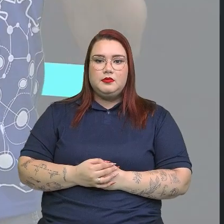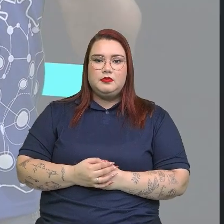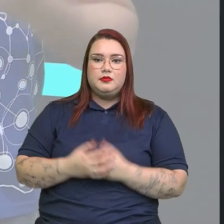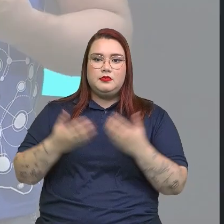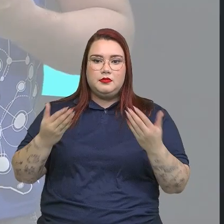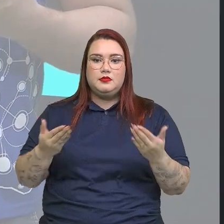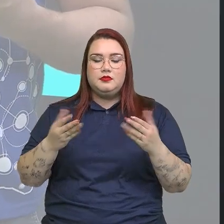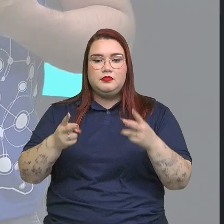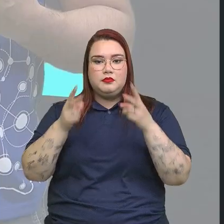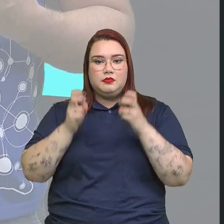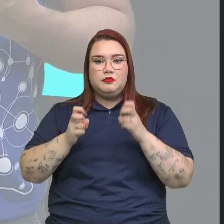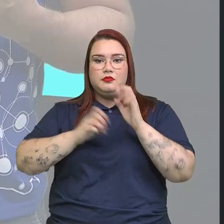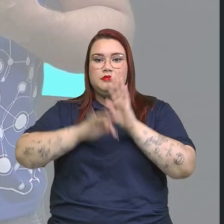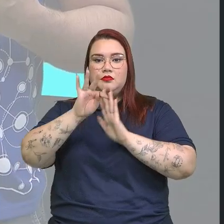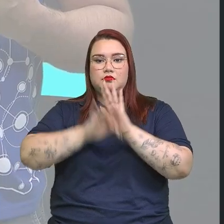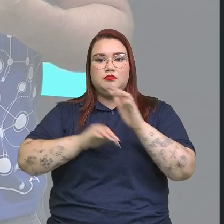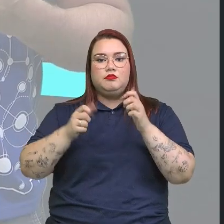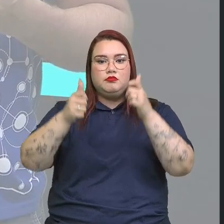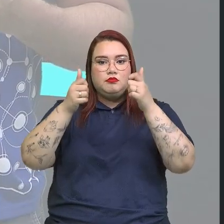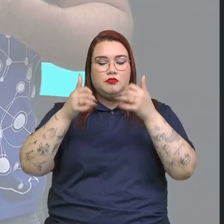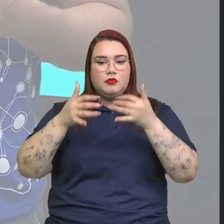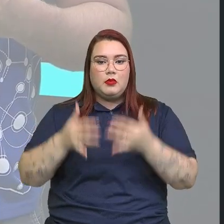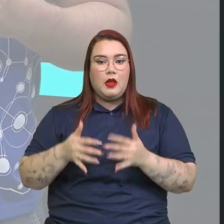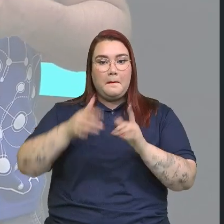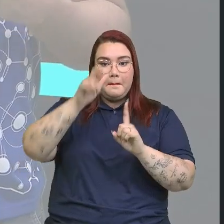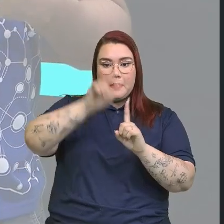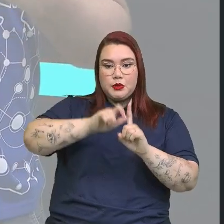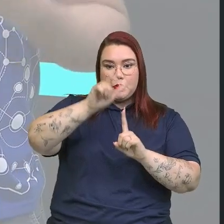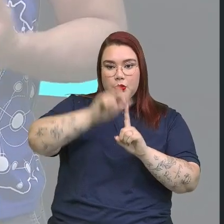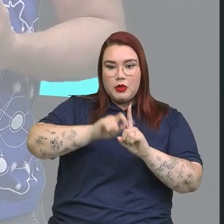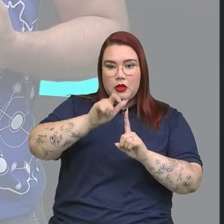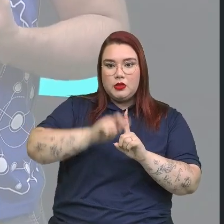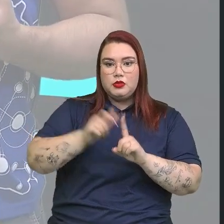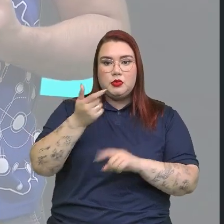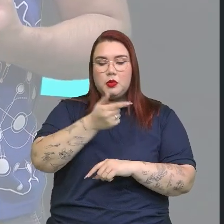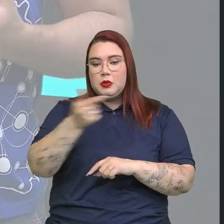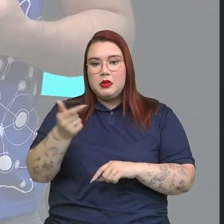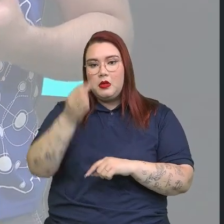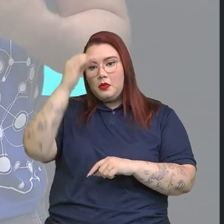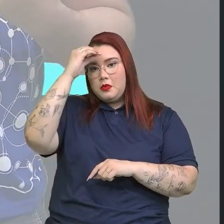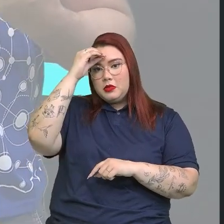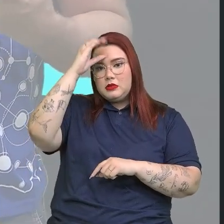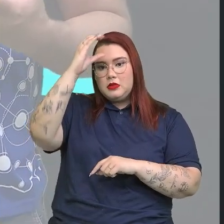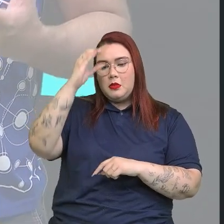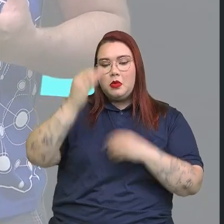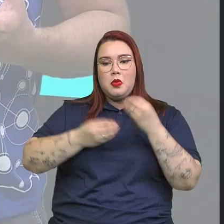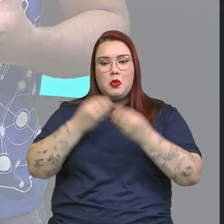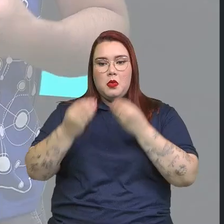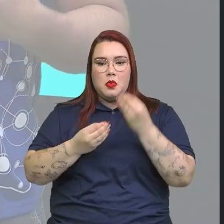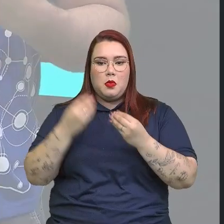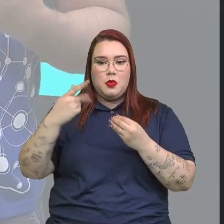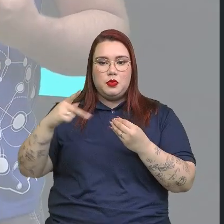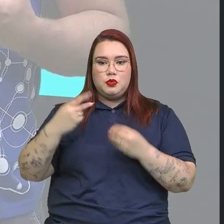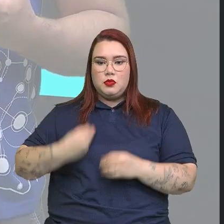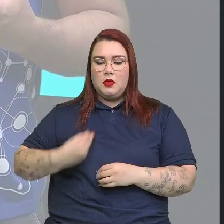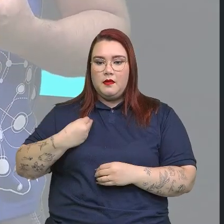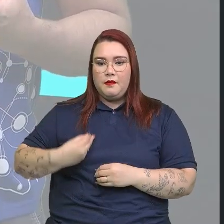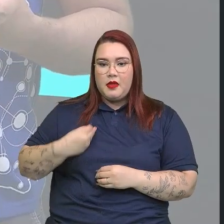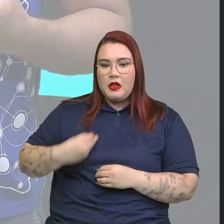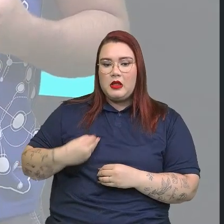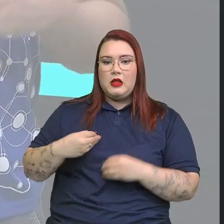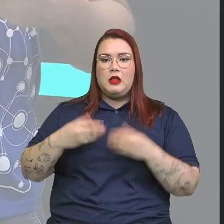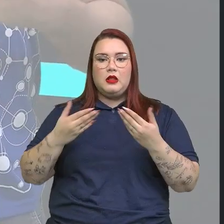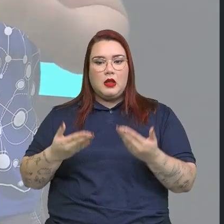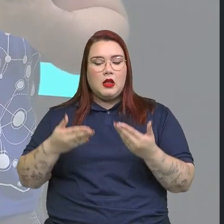Percebe que o nosso texto diz exatamente que a nossa personagem não tinha conhecimento da sua condição, da sua